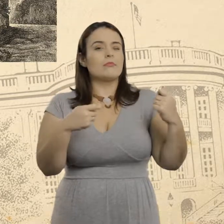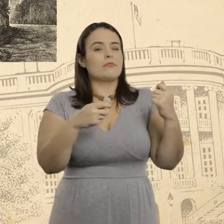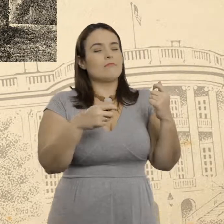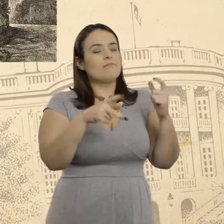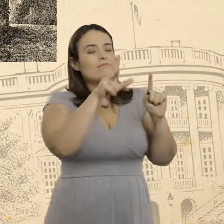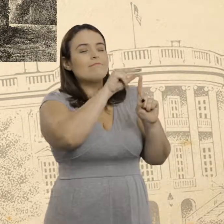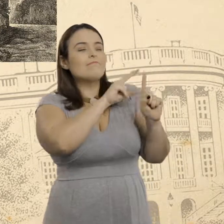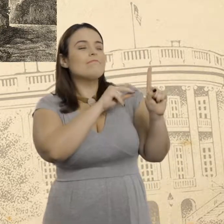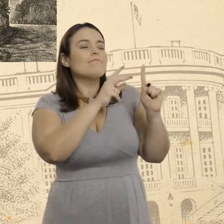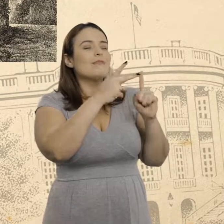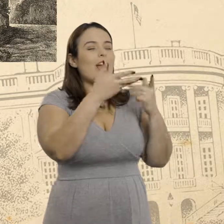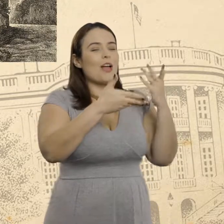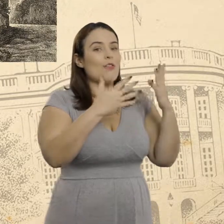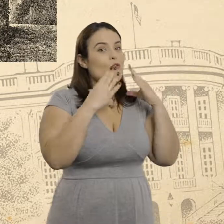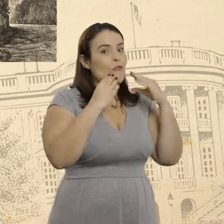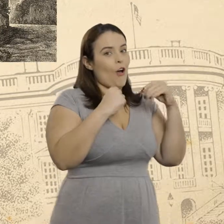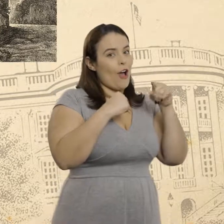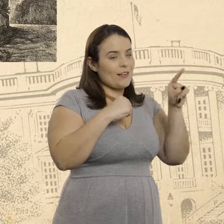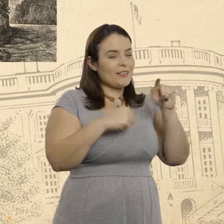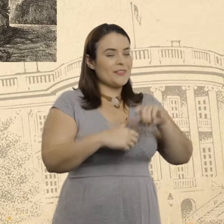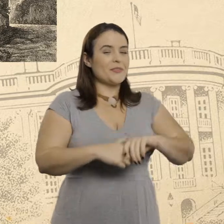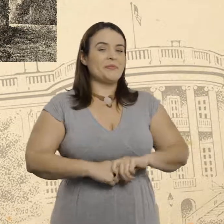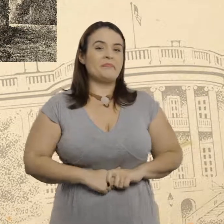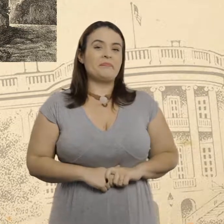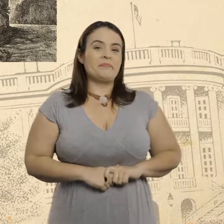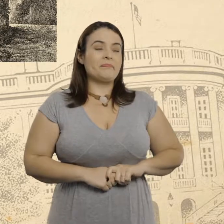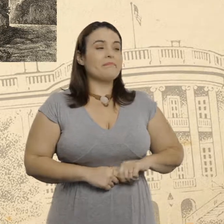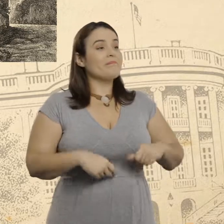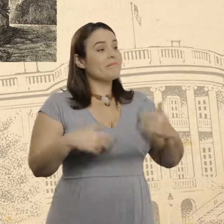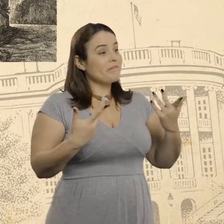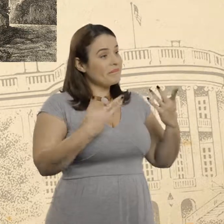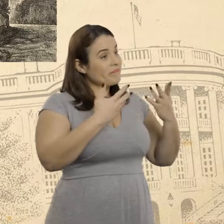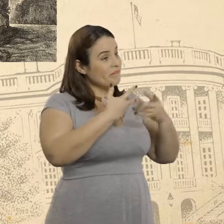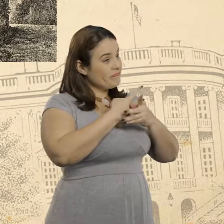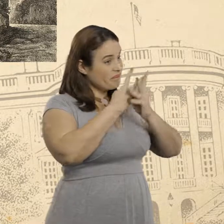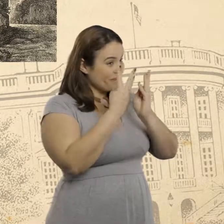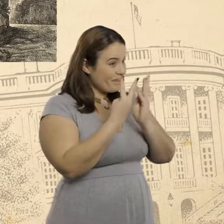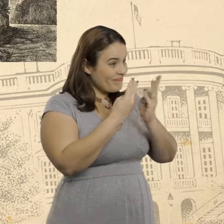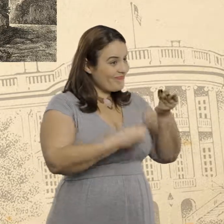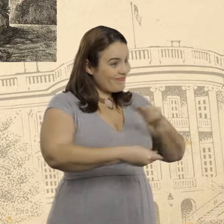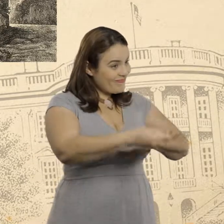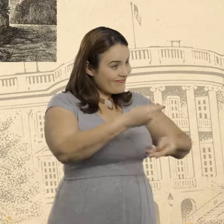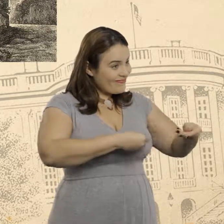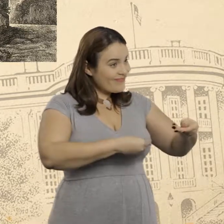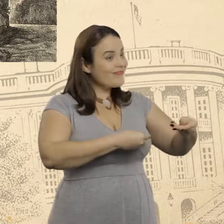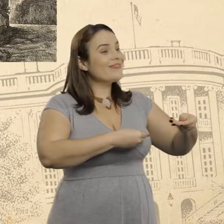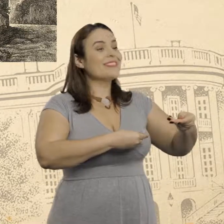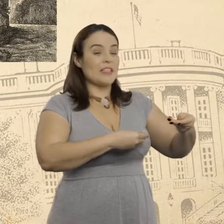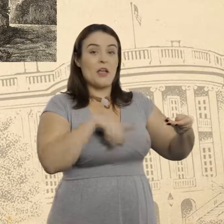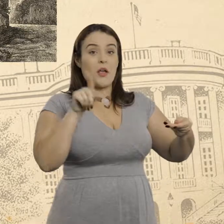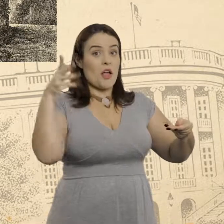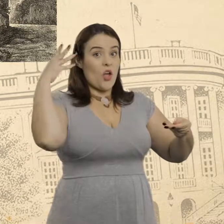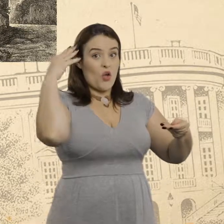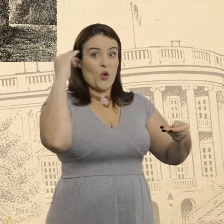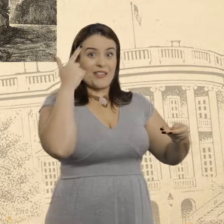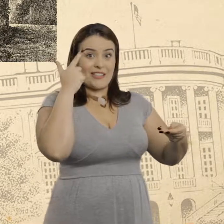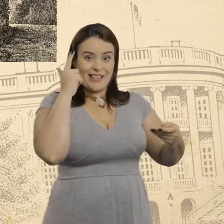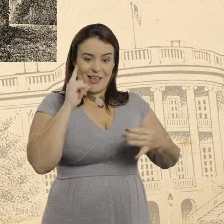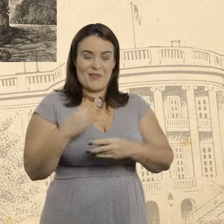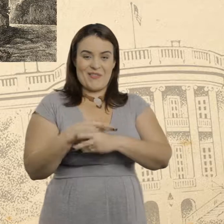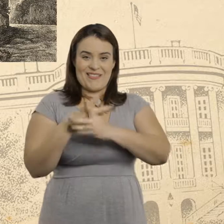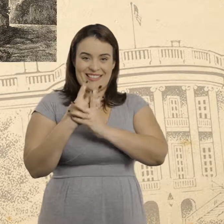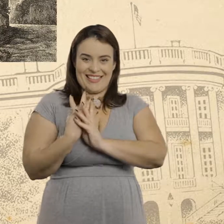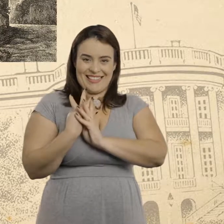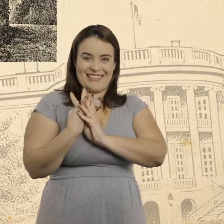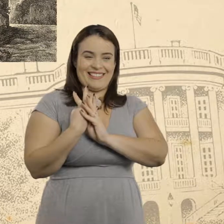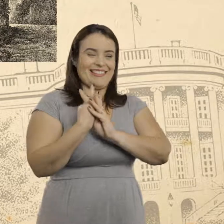Combinaram que eles iriam distrair o Sr. Fogg. O detetive Fix propôs que jogassem cartas e Passepartout providenciou